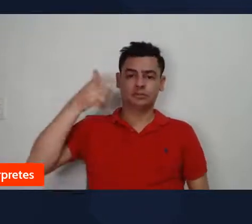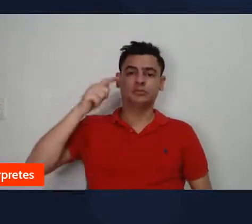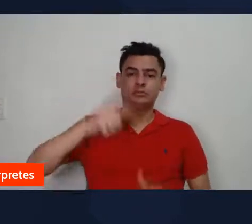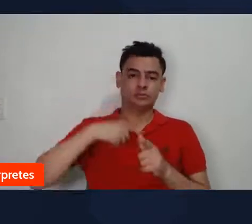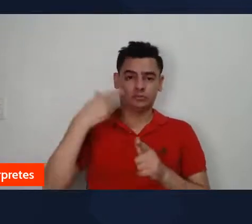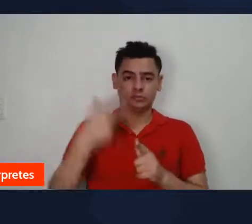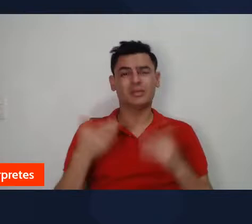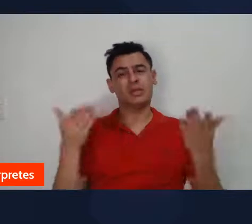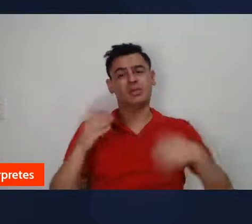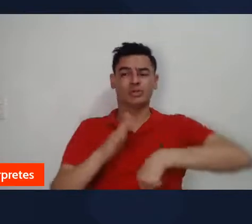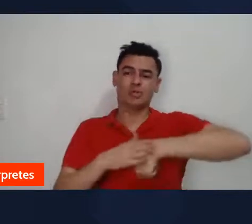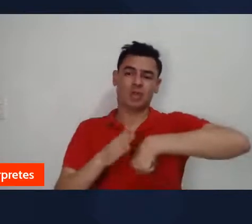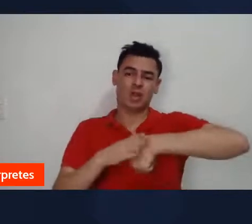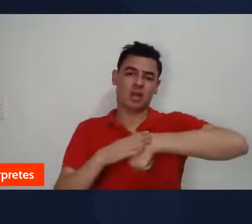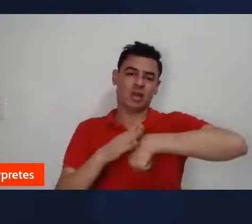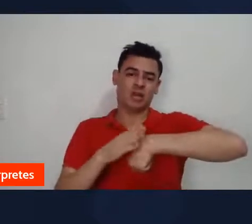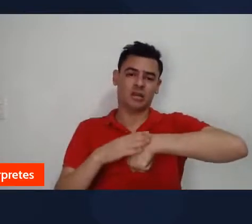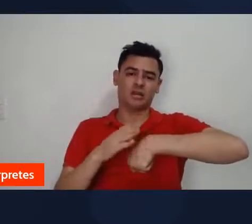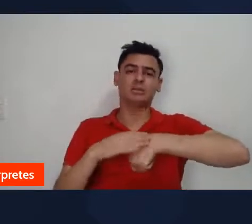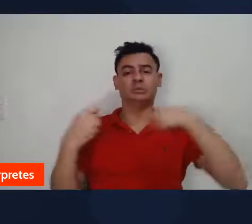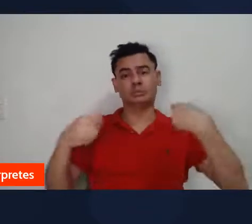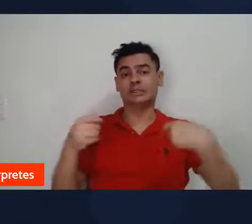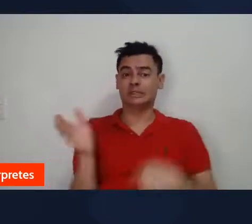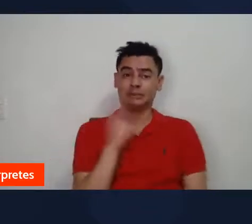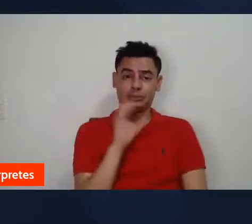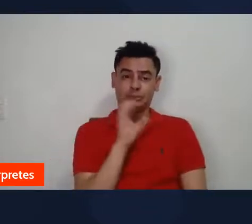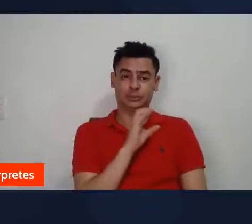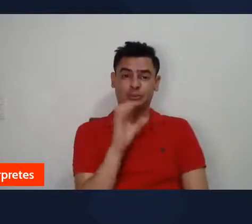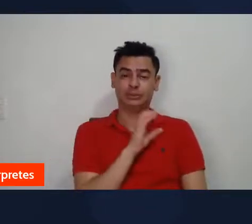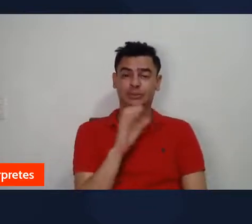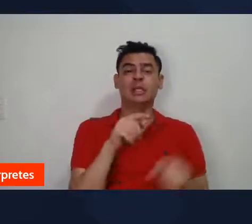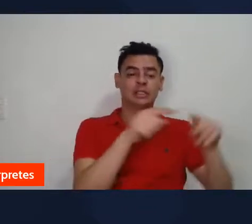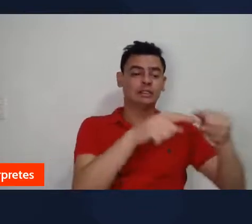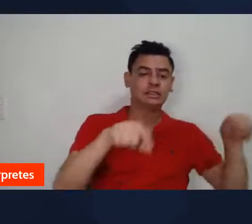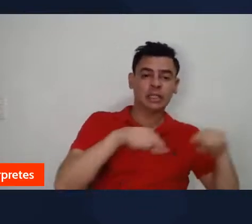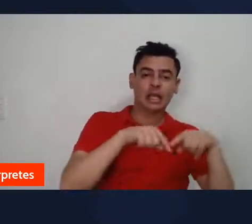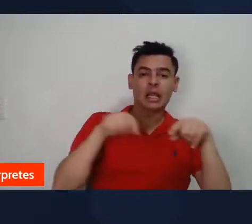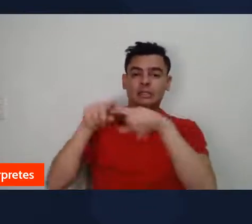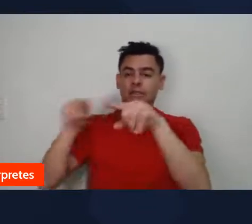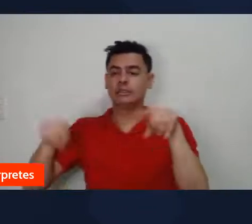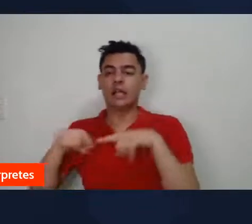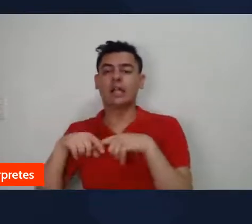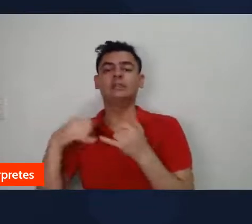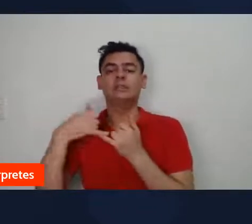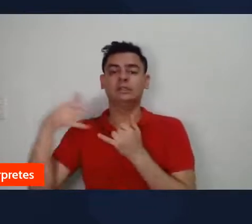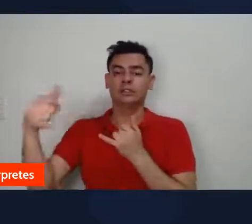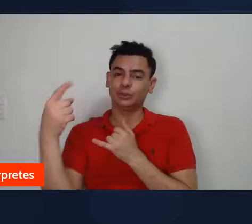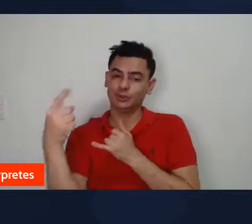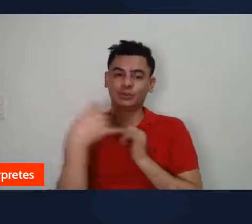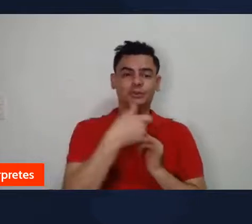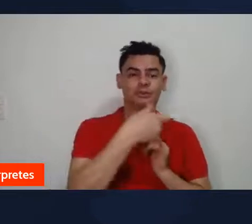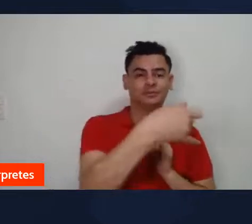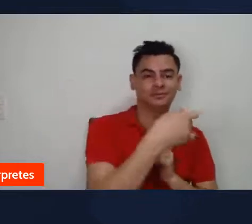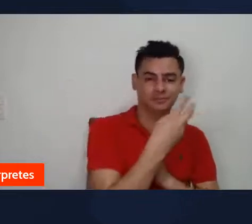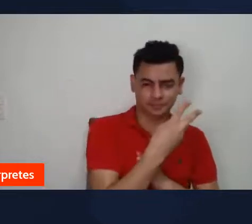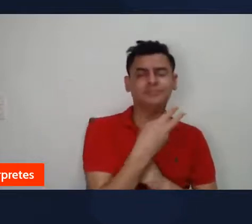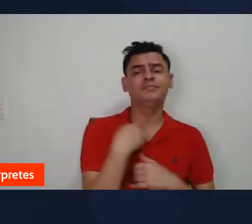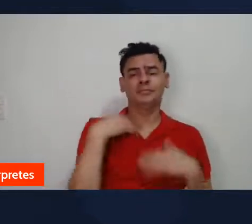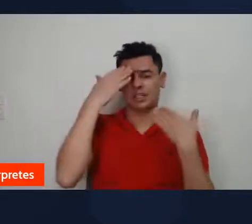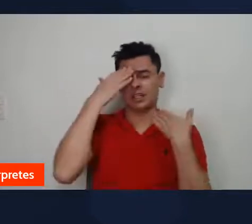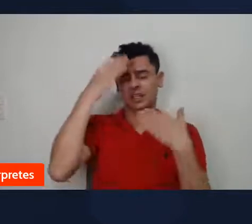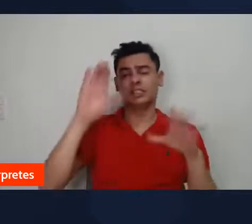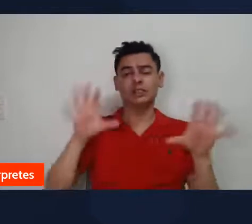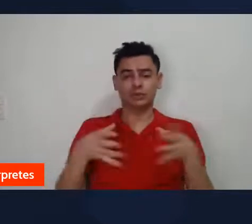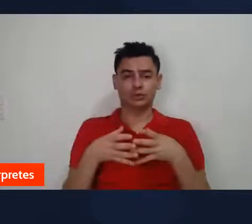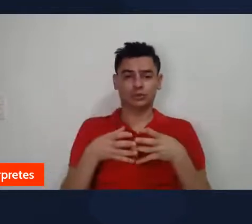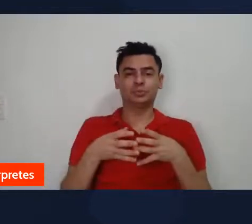precisa partir para as salas dos eixos 1 e 2. Ok? Aí eu agradeço a equipe técnica que também